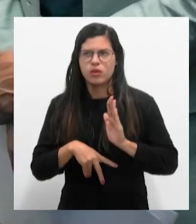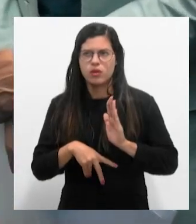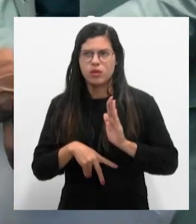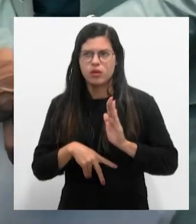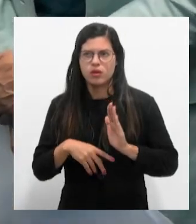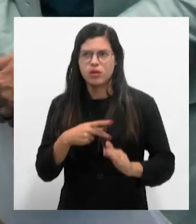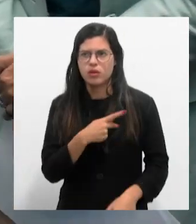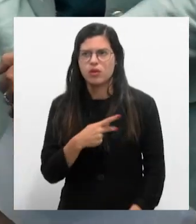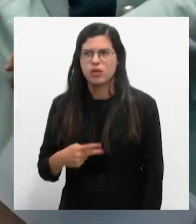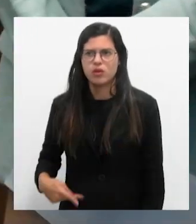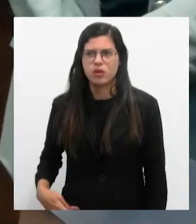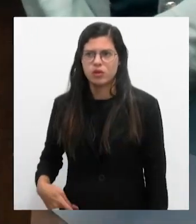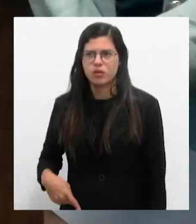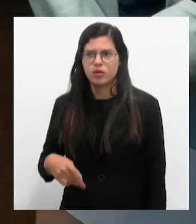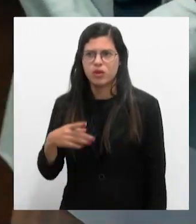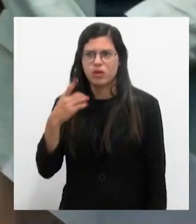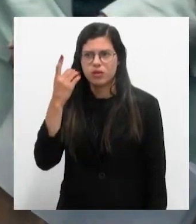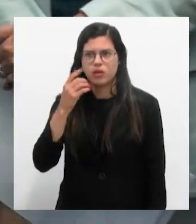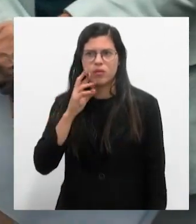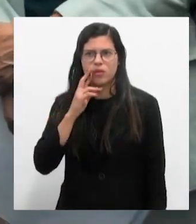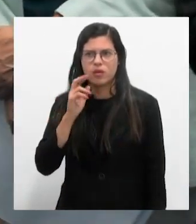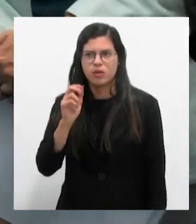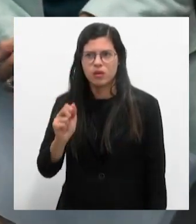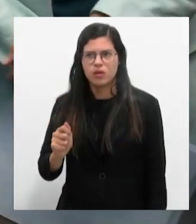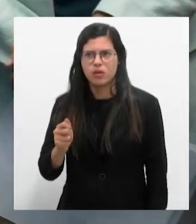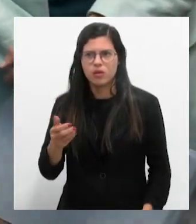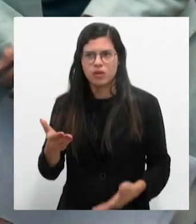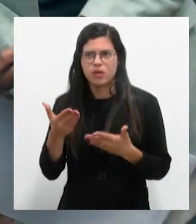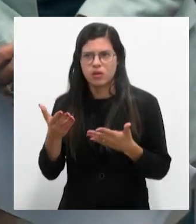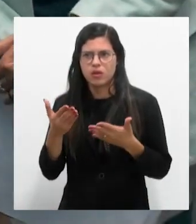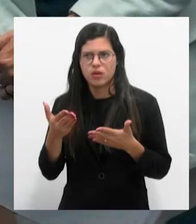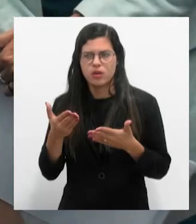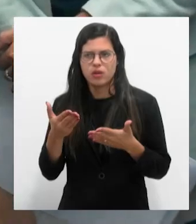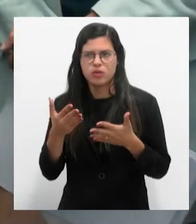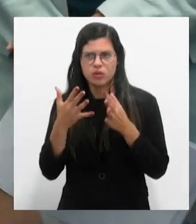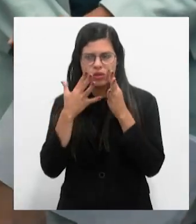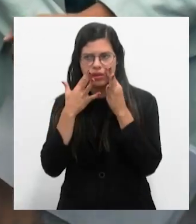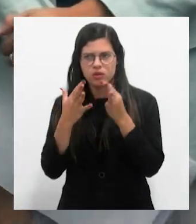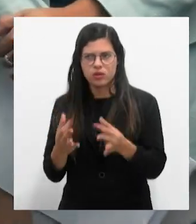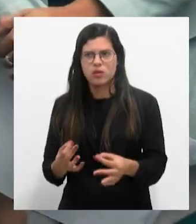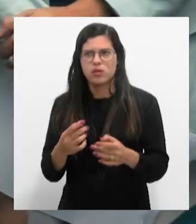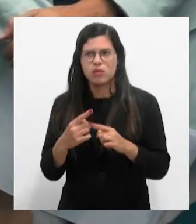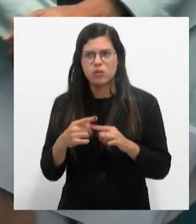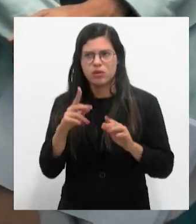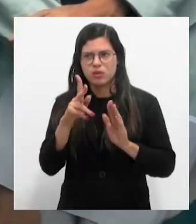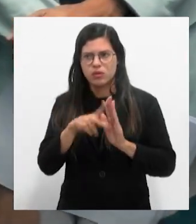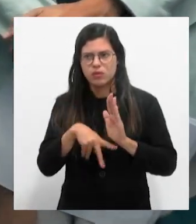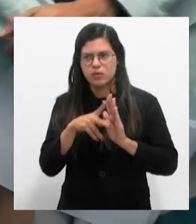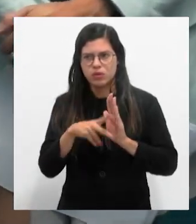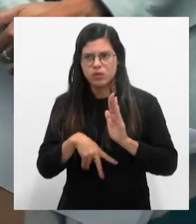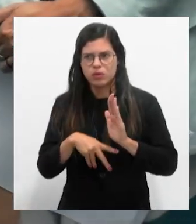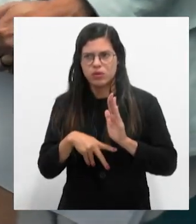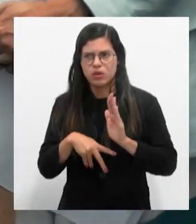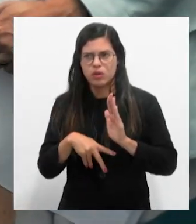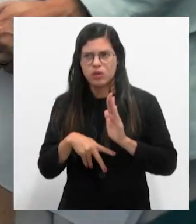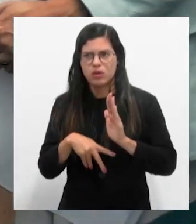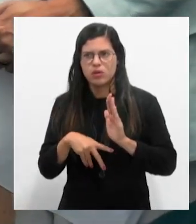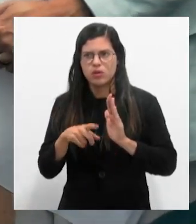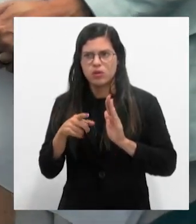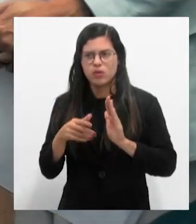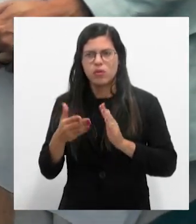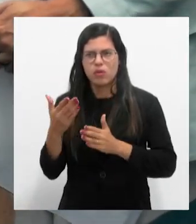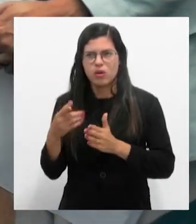da CCJ, Rodrigo Amorim, gostaria da sua presença, porque esse projeto tinha se tornado um projeto